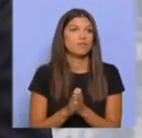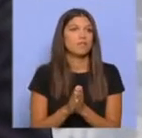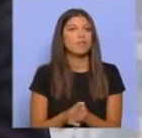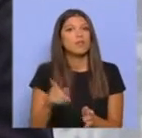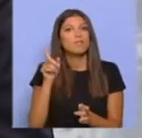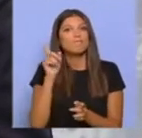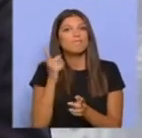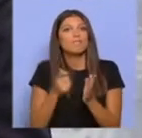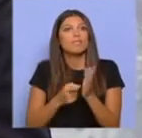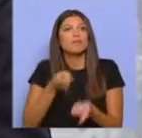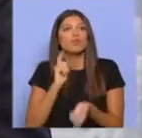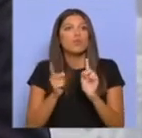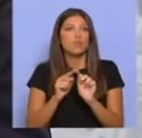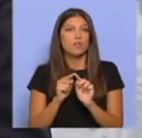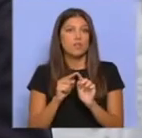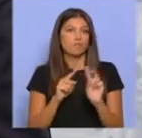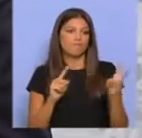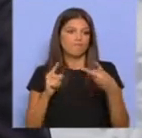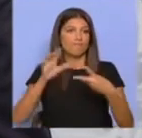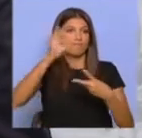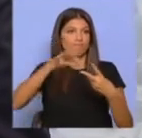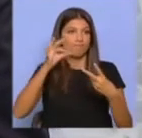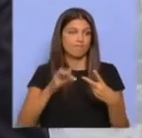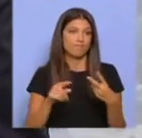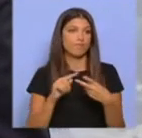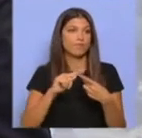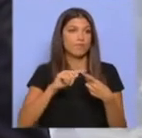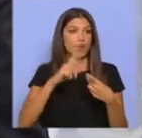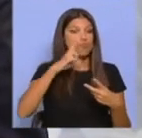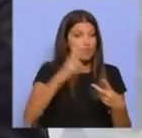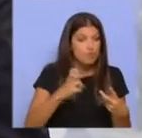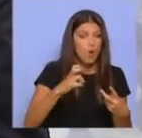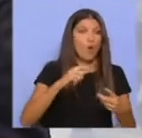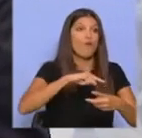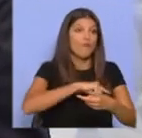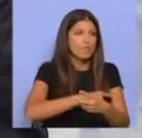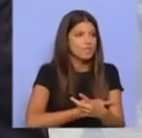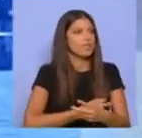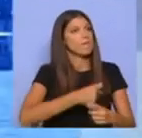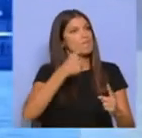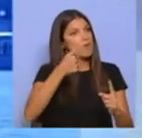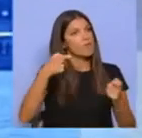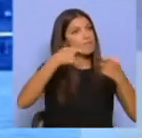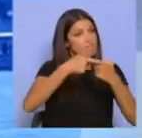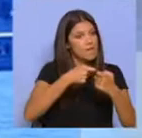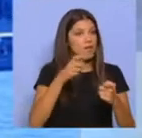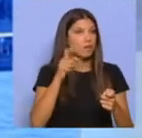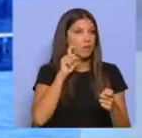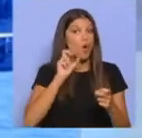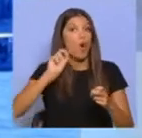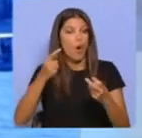vencer, de uma de duas soluções. Ou encontramos uma vacina que seja eficaz e segura, ou a imunidade de